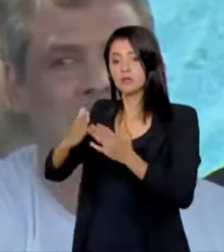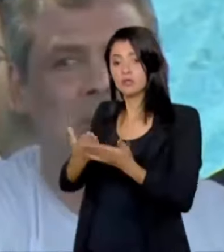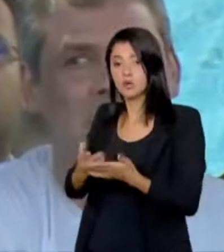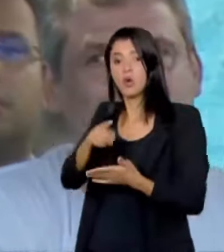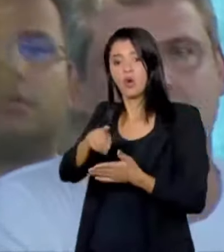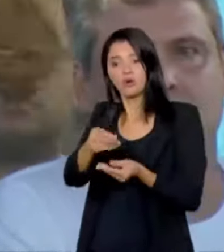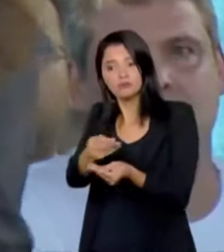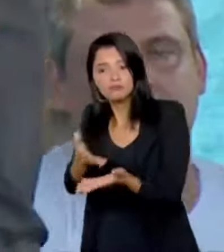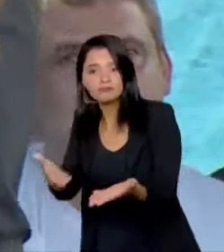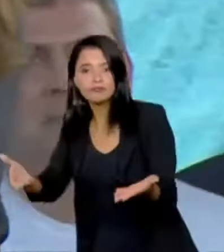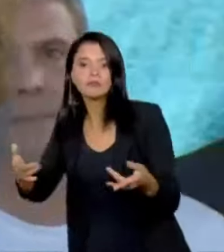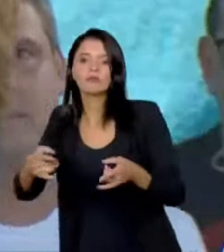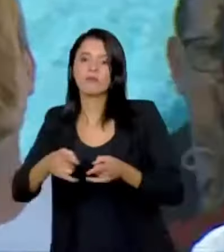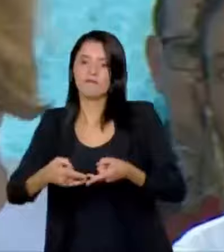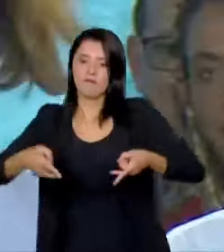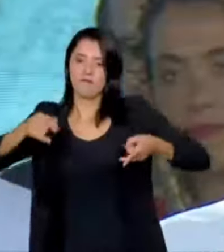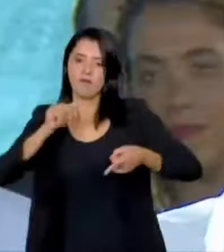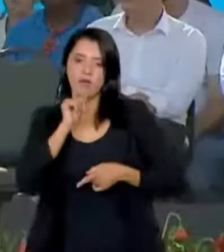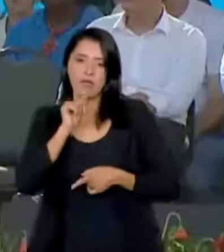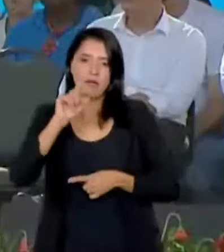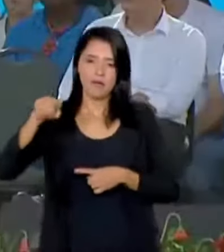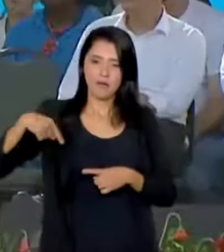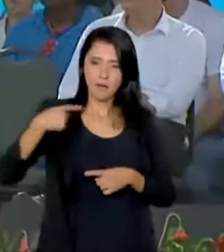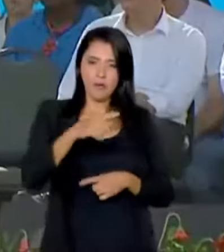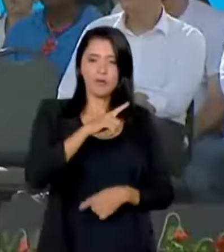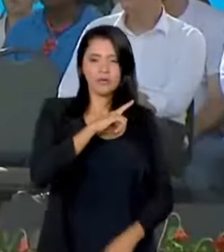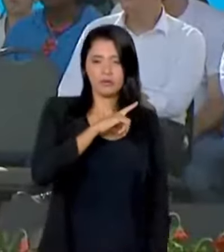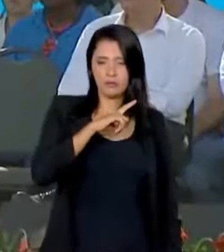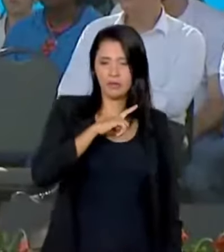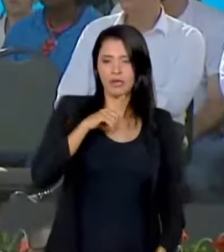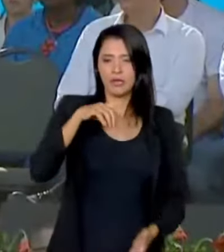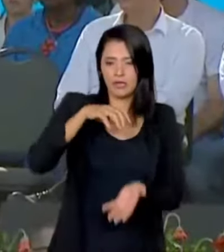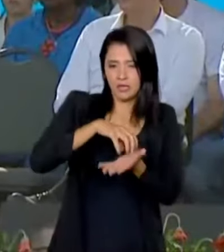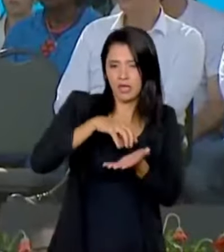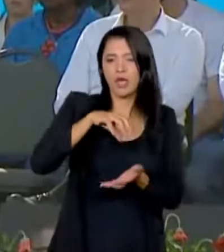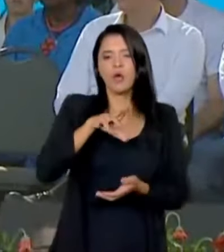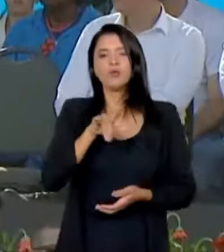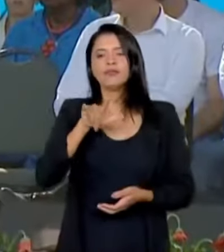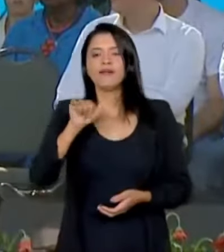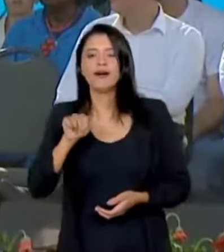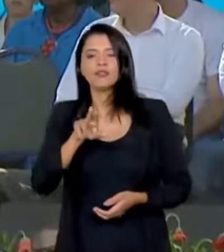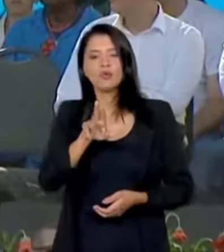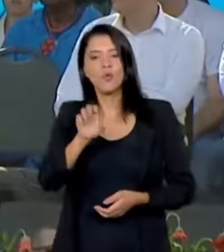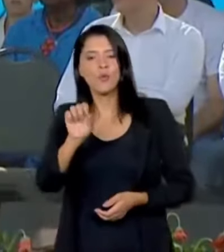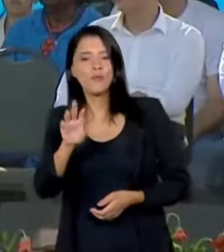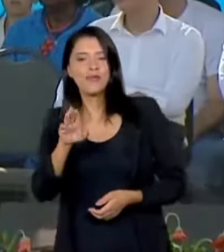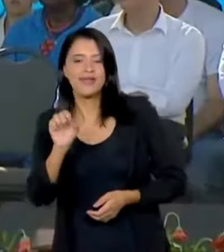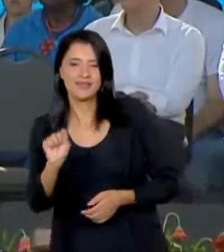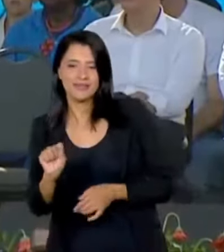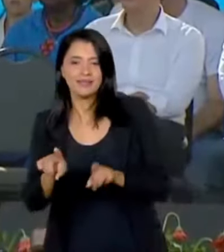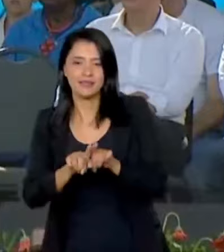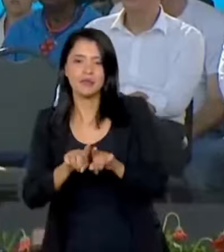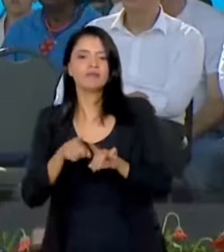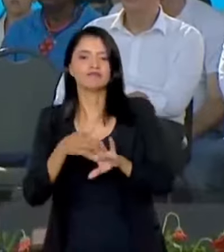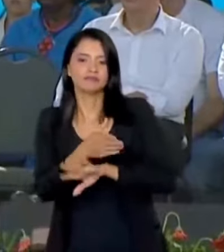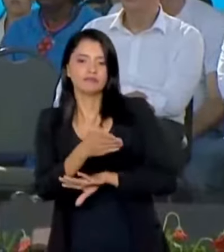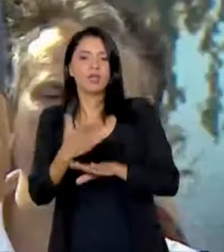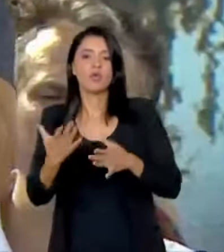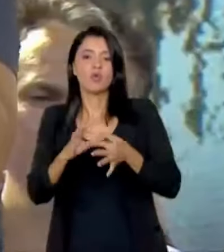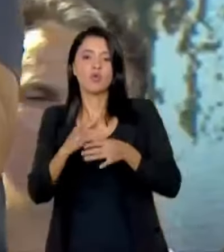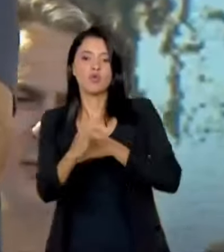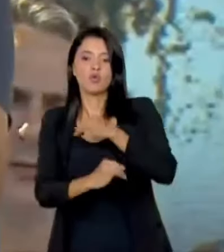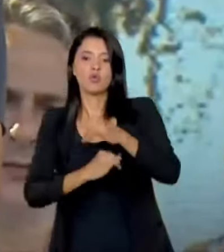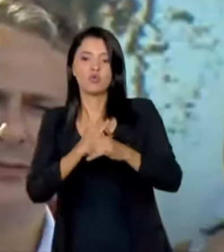distribuindo. Logo mais, acho, ministra, vai ter nas unidades de saúde também, né? Então é só acessar lá o Connect SUS e